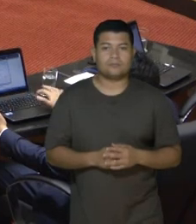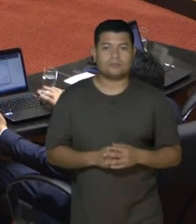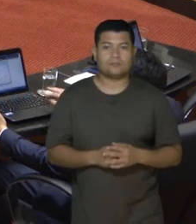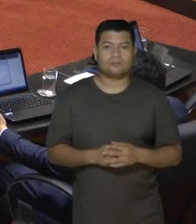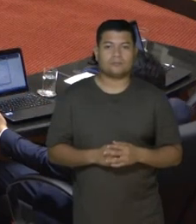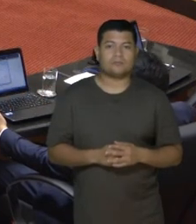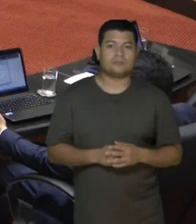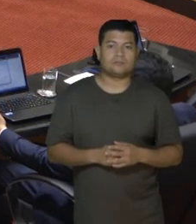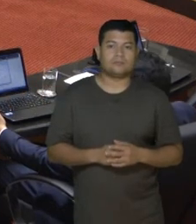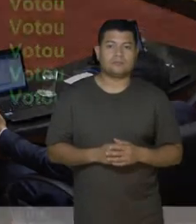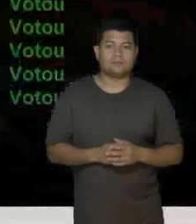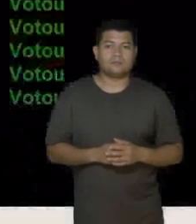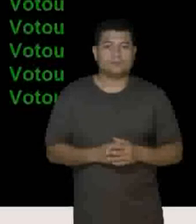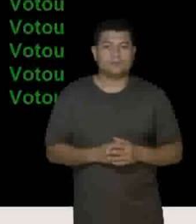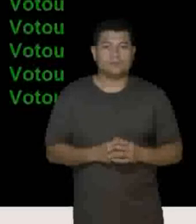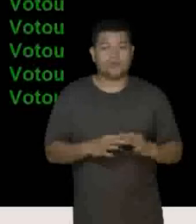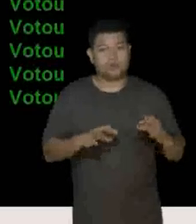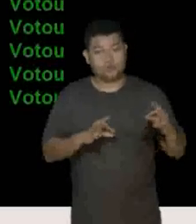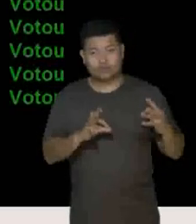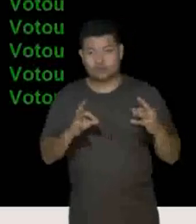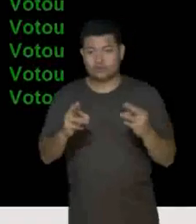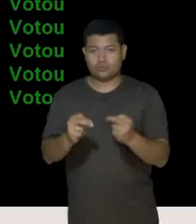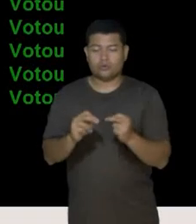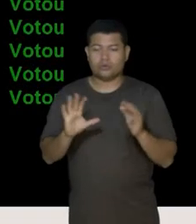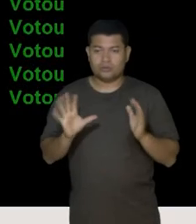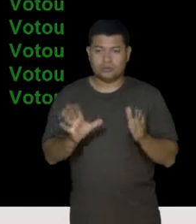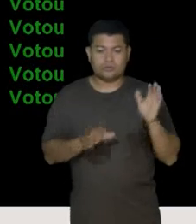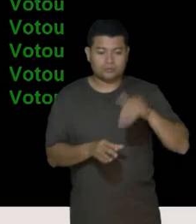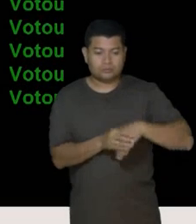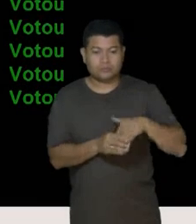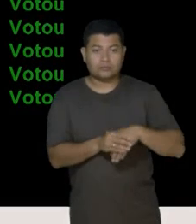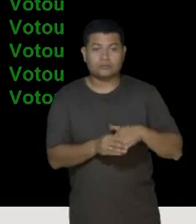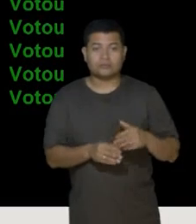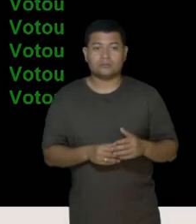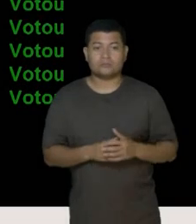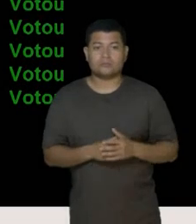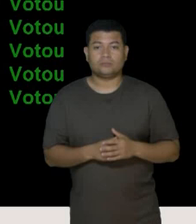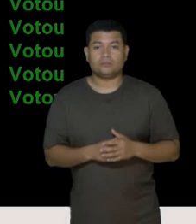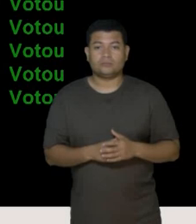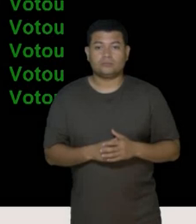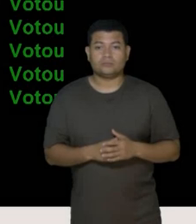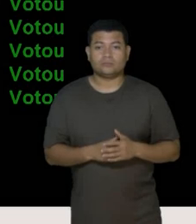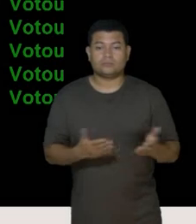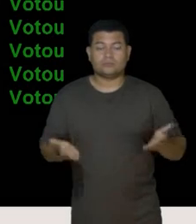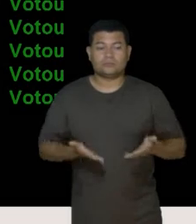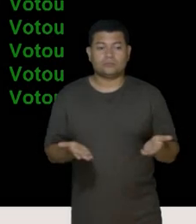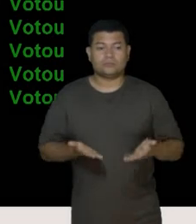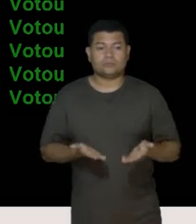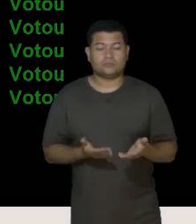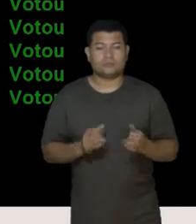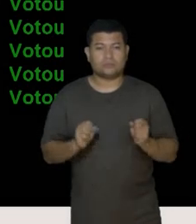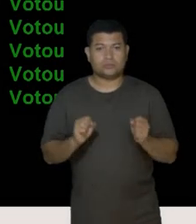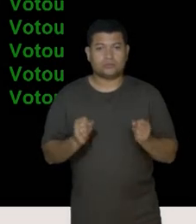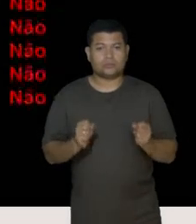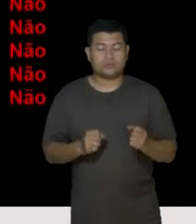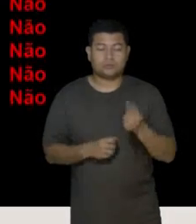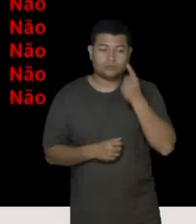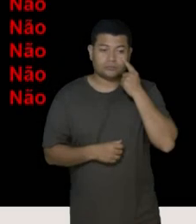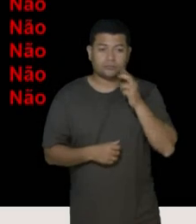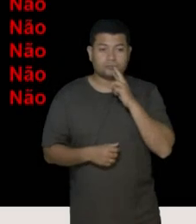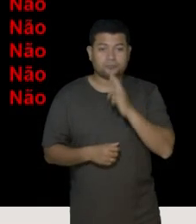Senhores deputados, todos os senhores deputados exercendo seu direito de voto, podemos colher o